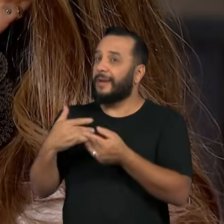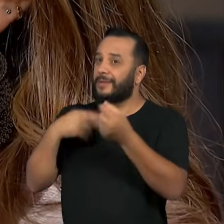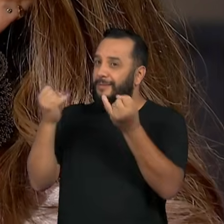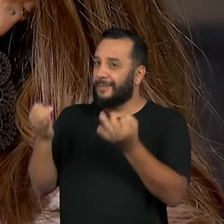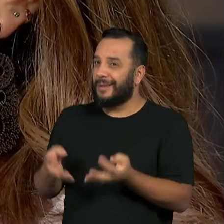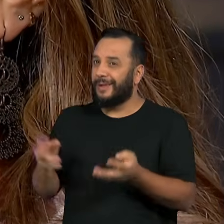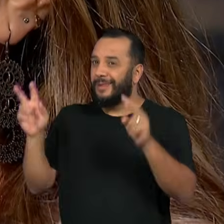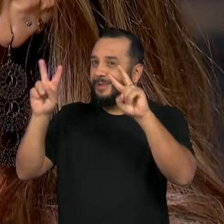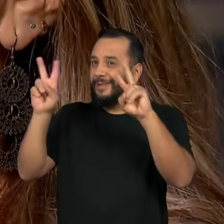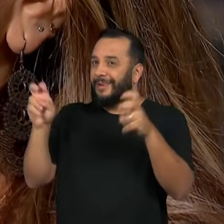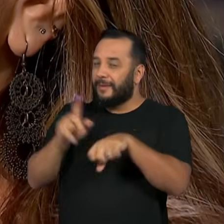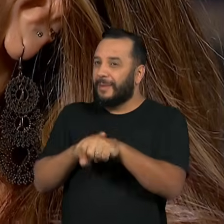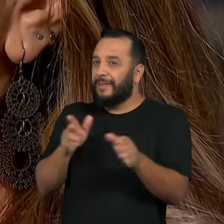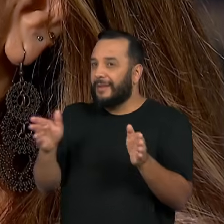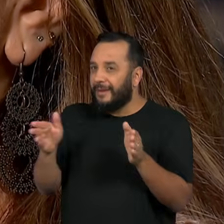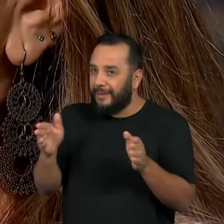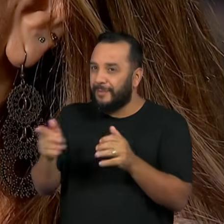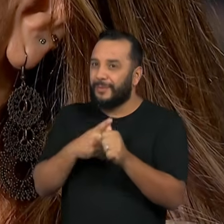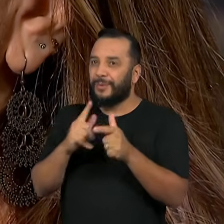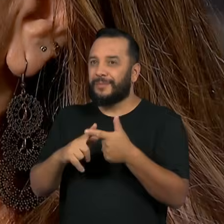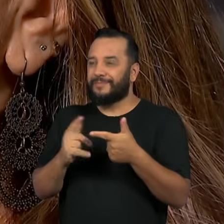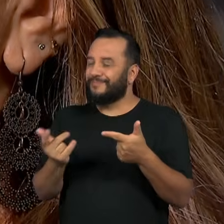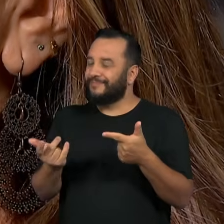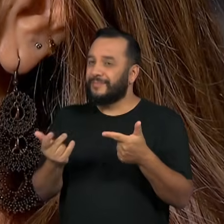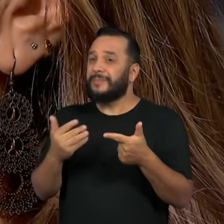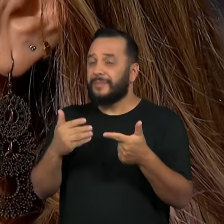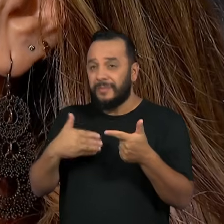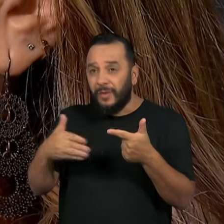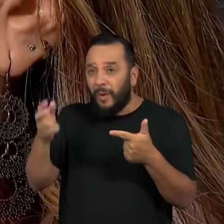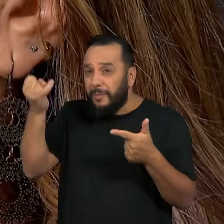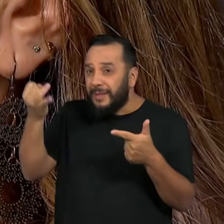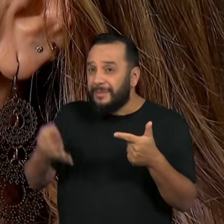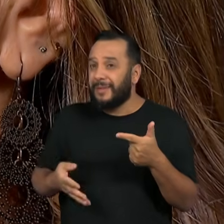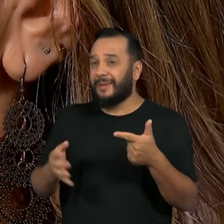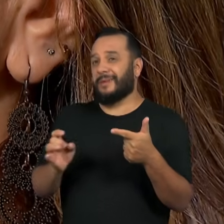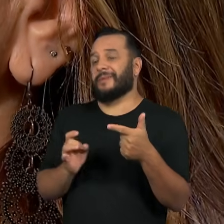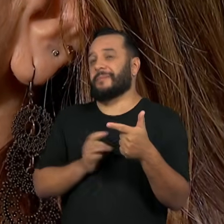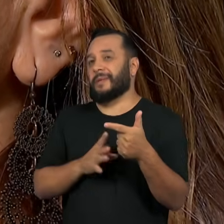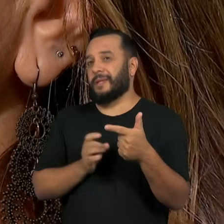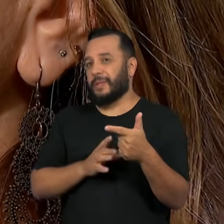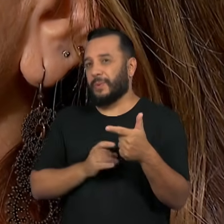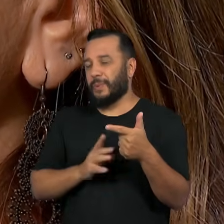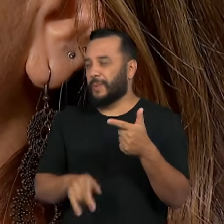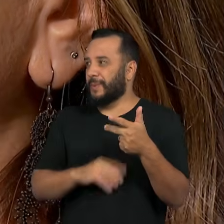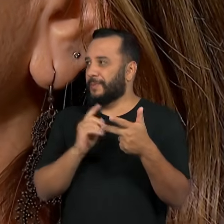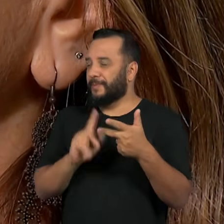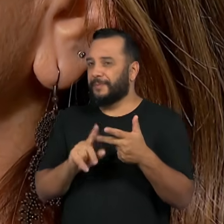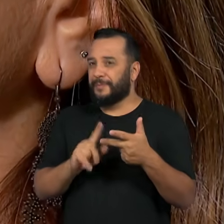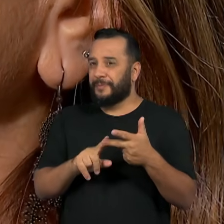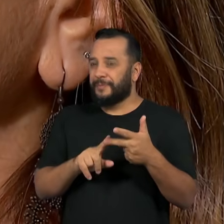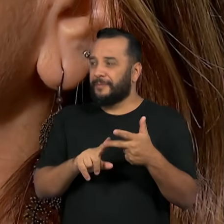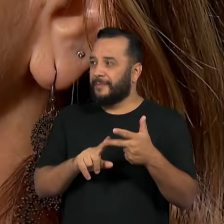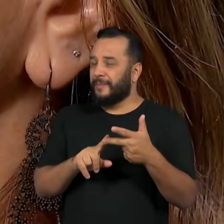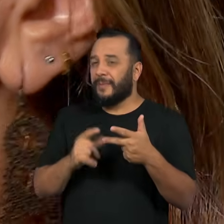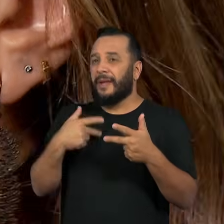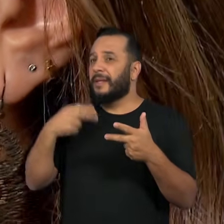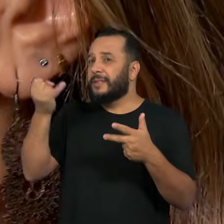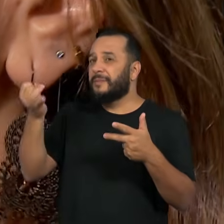Começa a falar sobre seus medos. Começa a falar sobre o que é